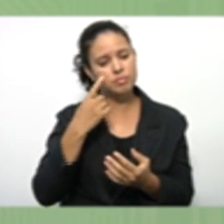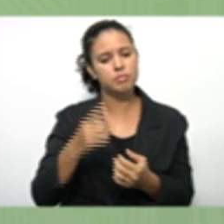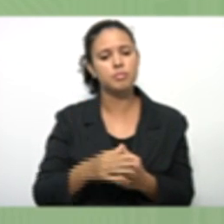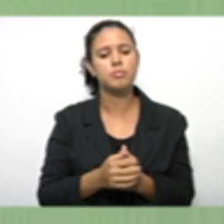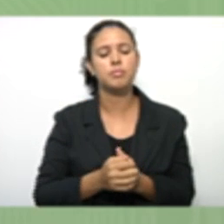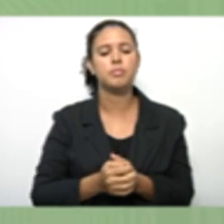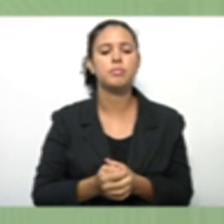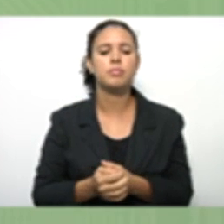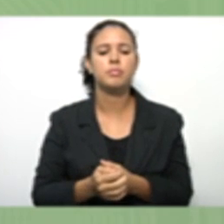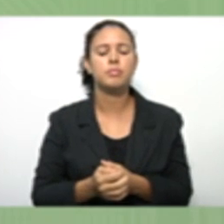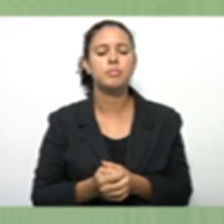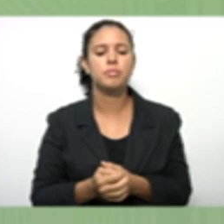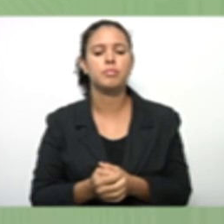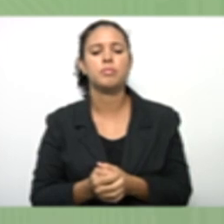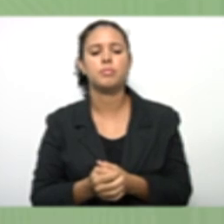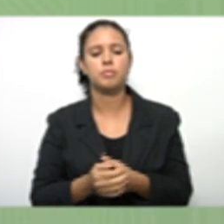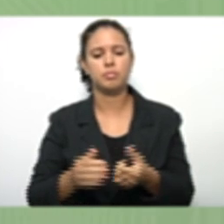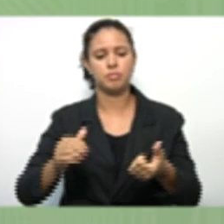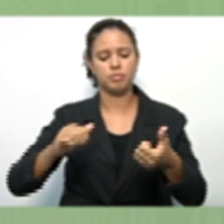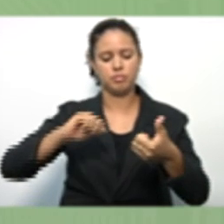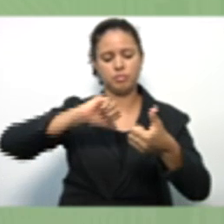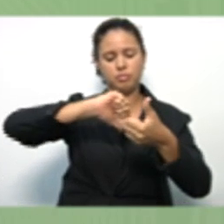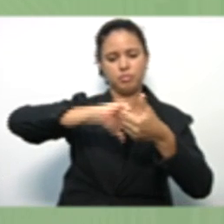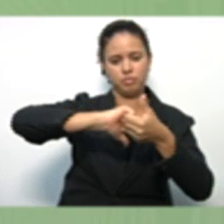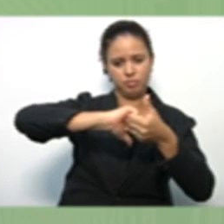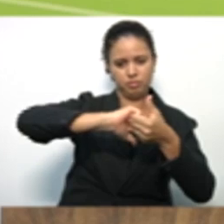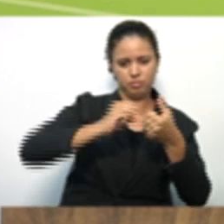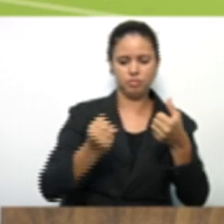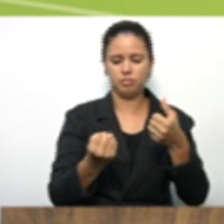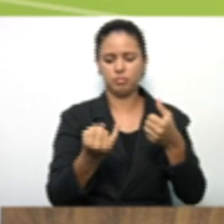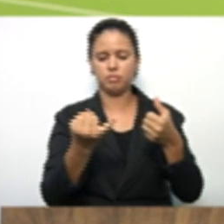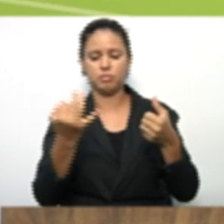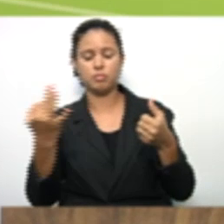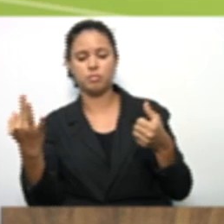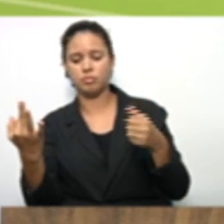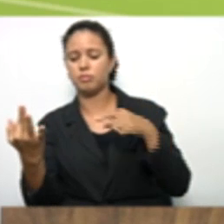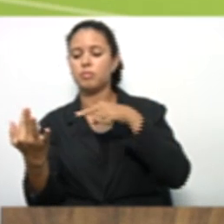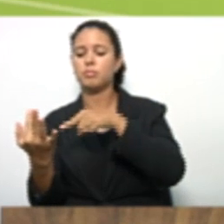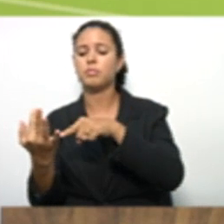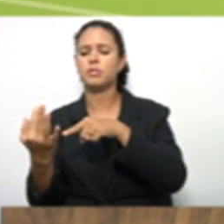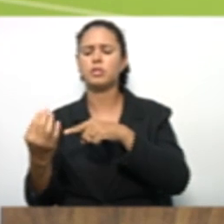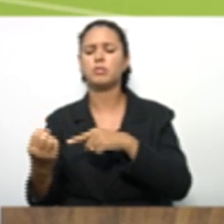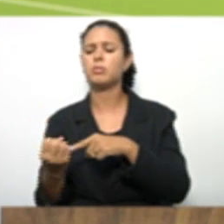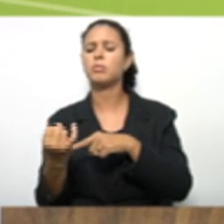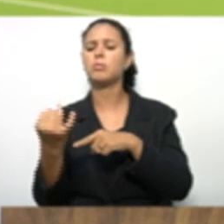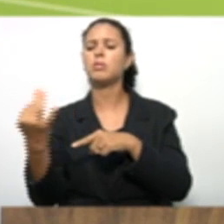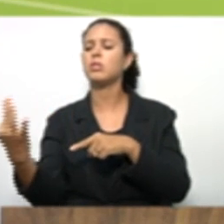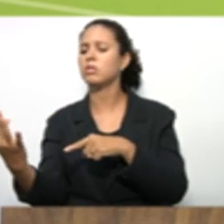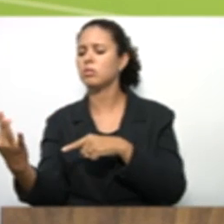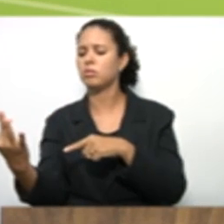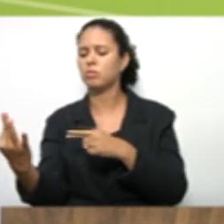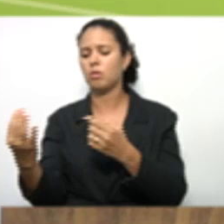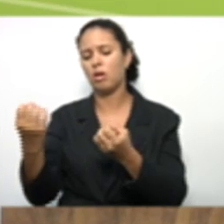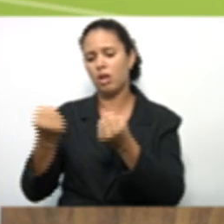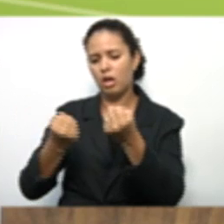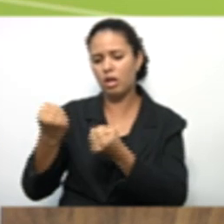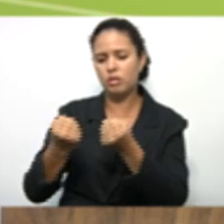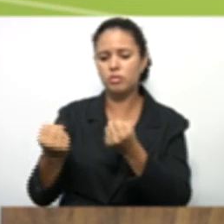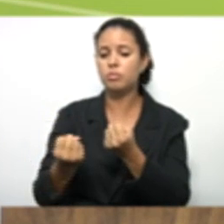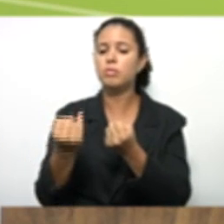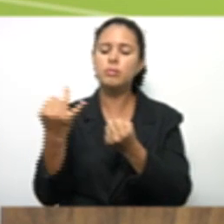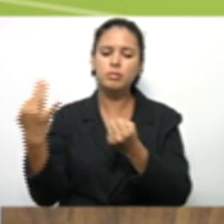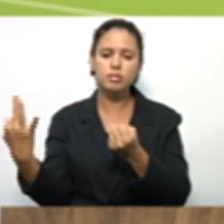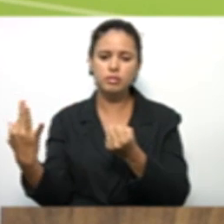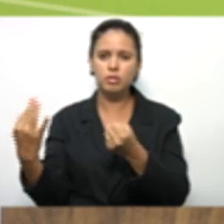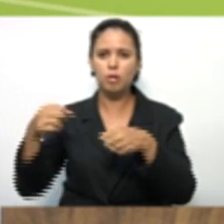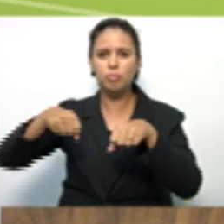parte quantitativa vem a ser o numerário, quanto aquilo custa. Lembra que eu falei que tinha uma moto, um caminhão, um carro? Tá, mas